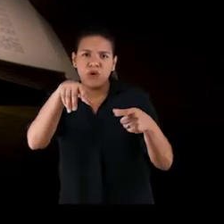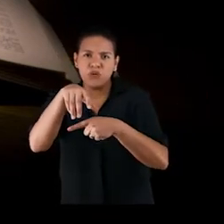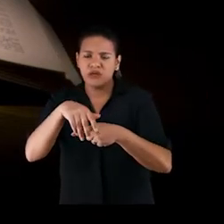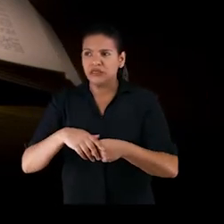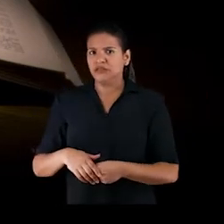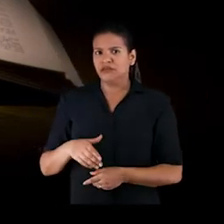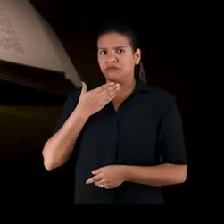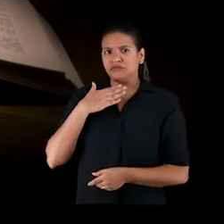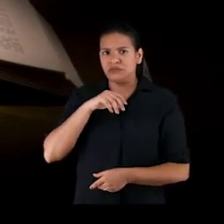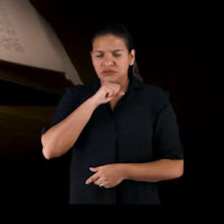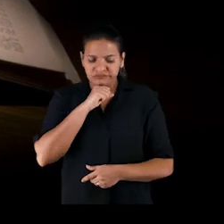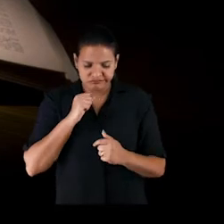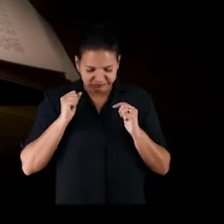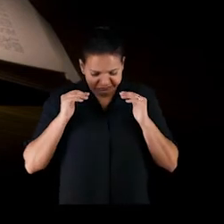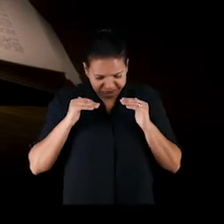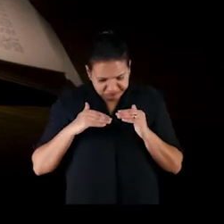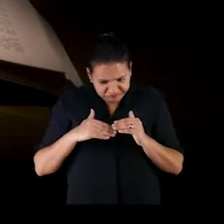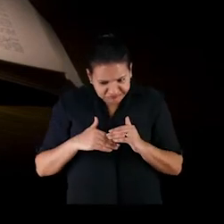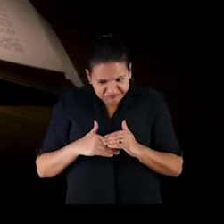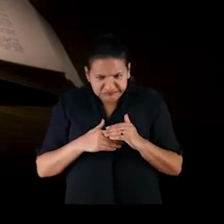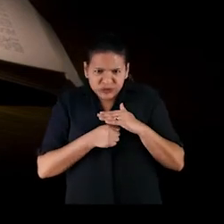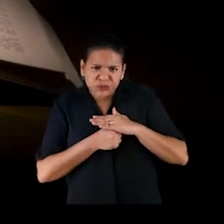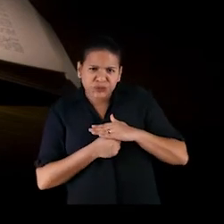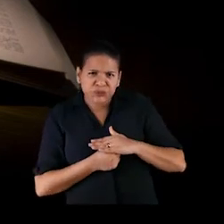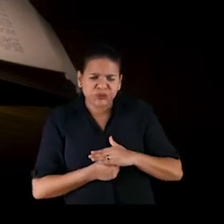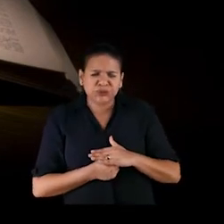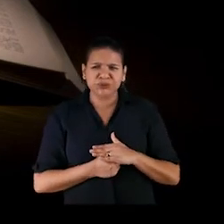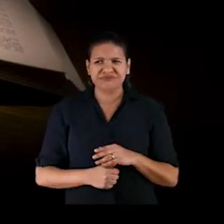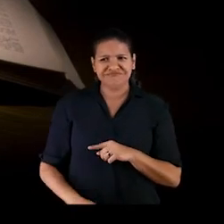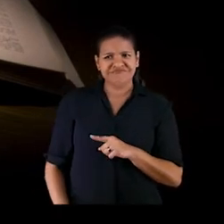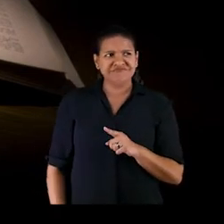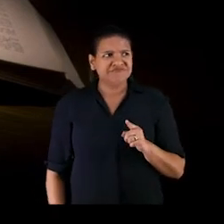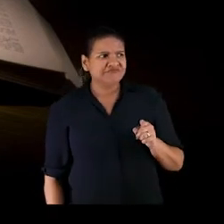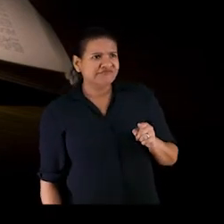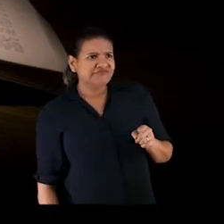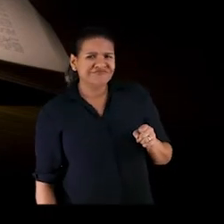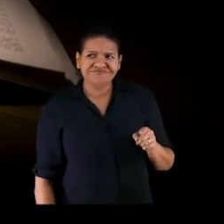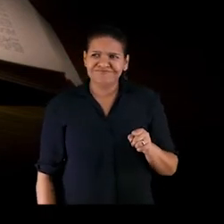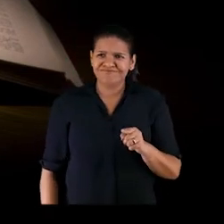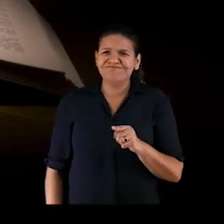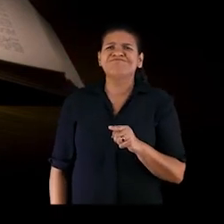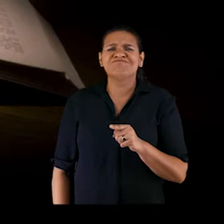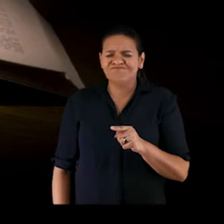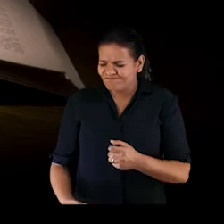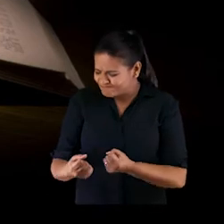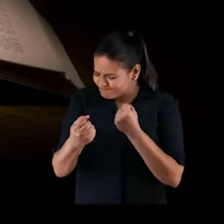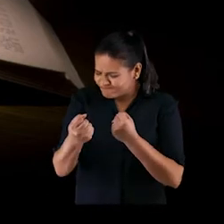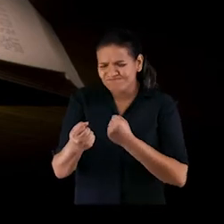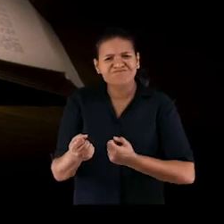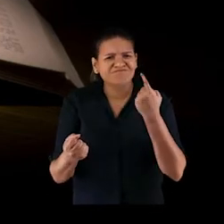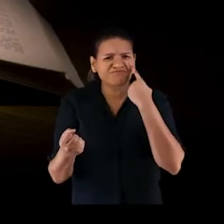pequenino na multidão. Ele vira com os próprios olhos, mais de uma vez, o sangue do clube.